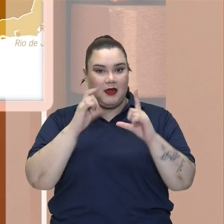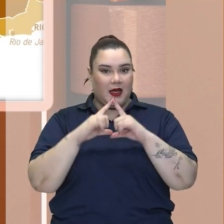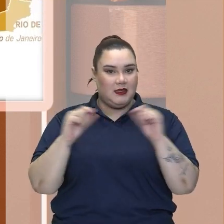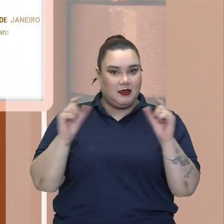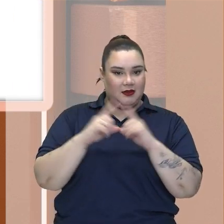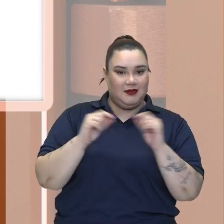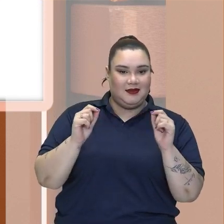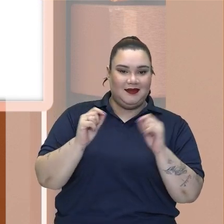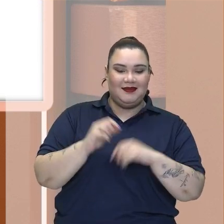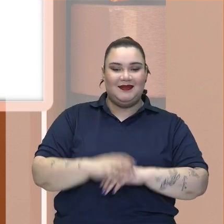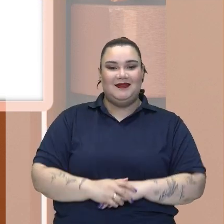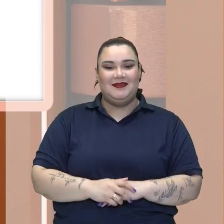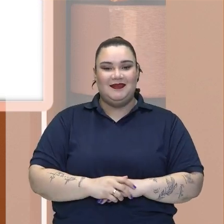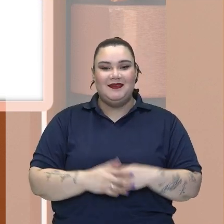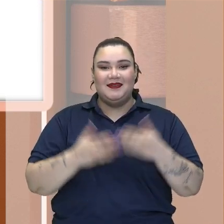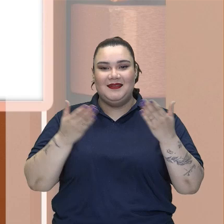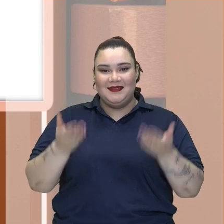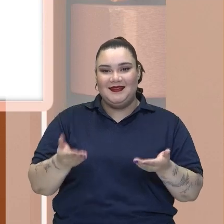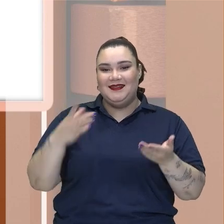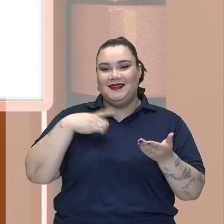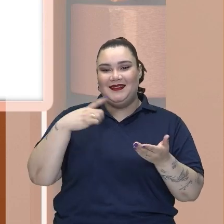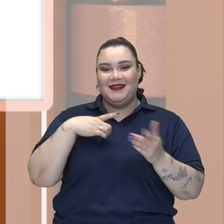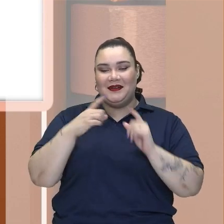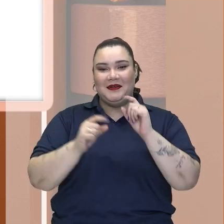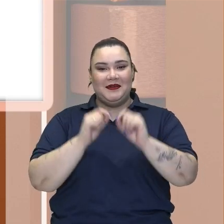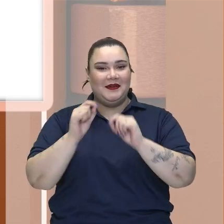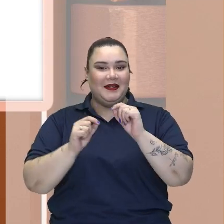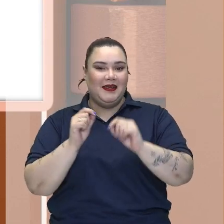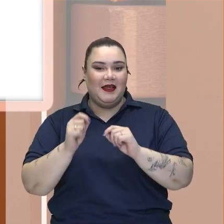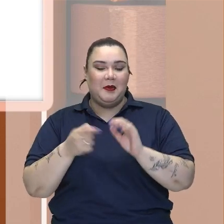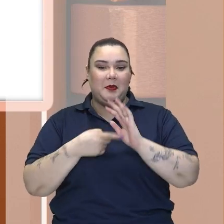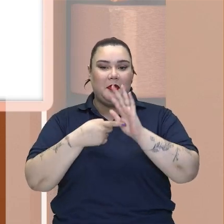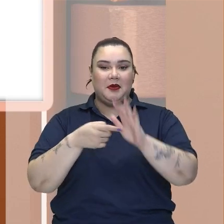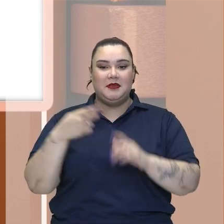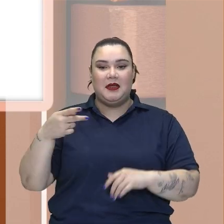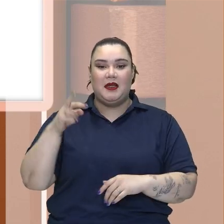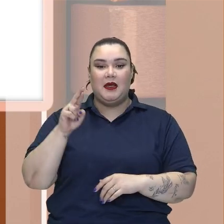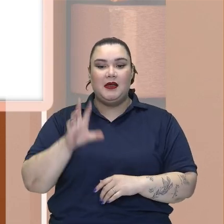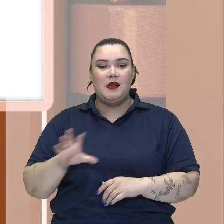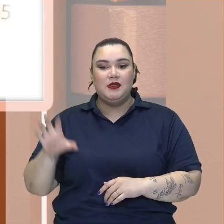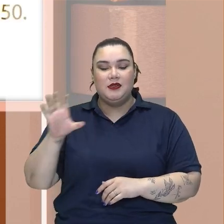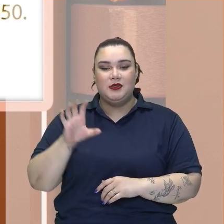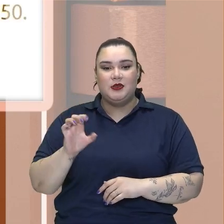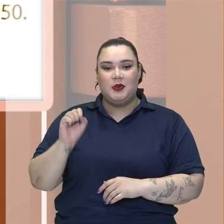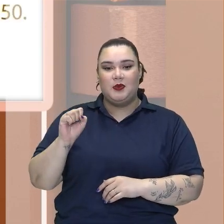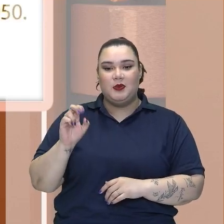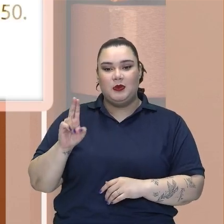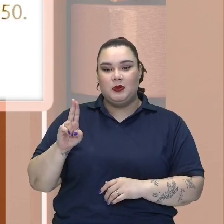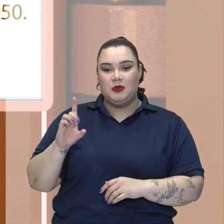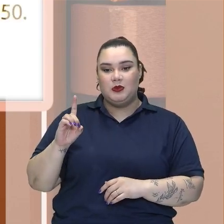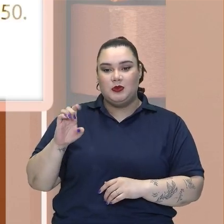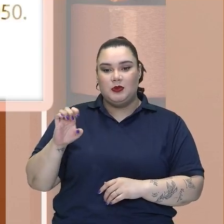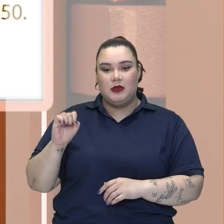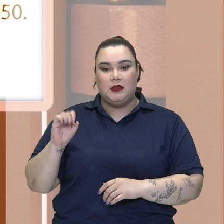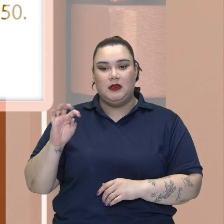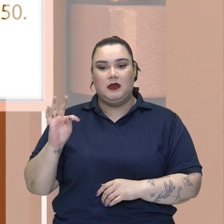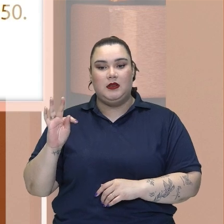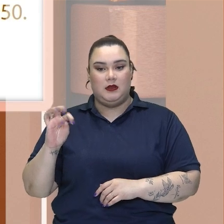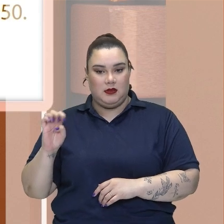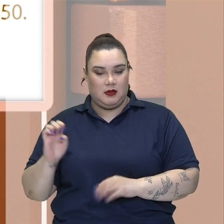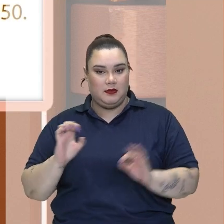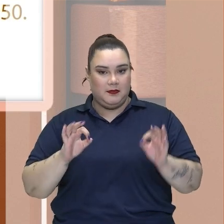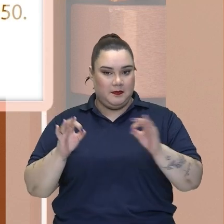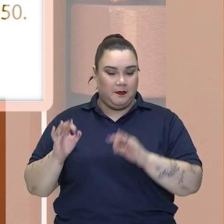gente verifica também na região Sudeste as características da urbanização. Na região Sudeste,